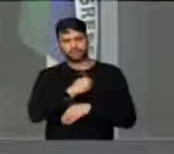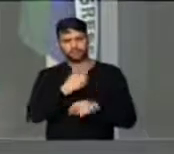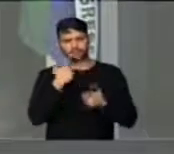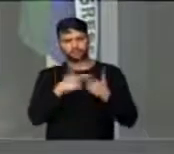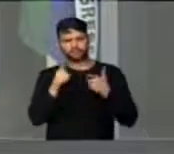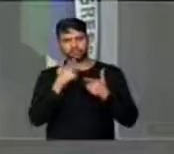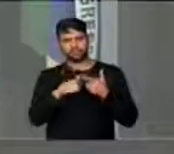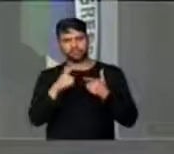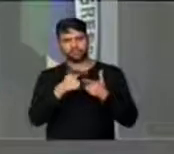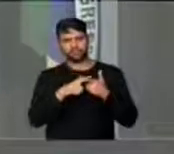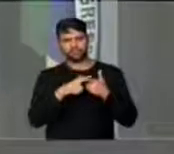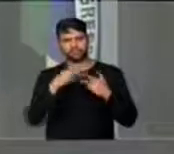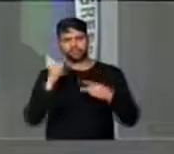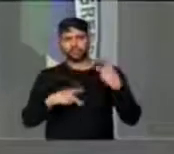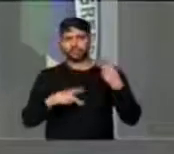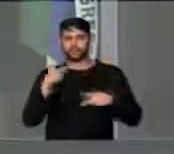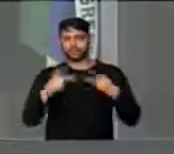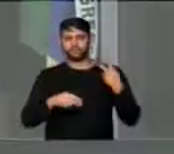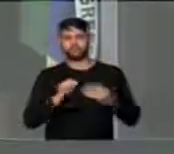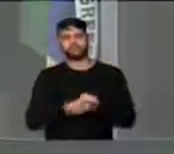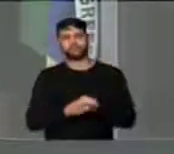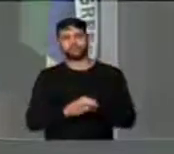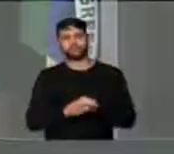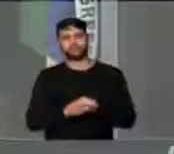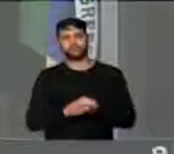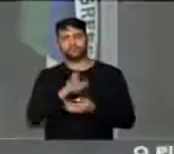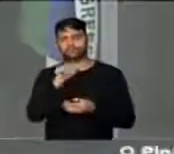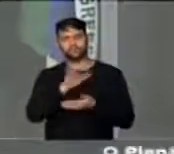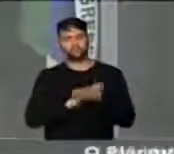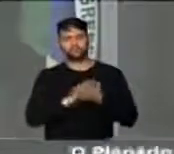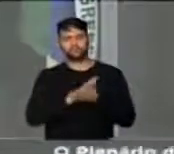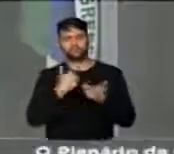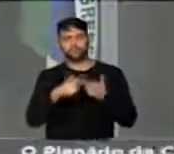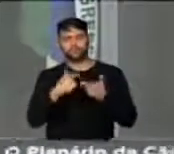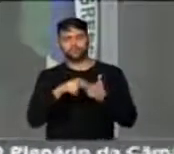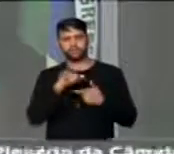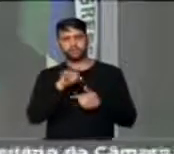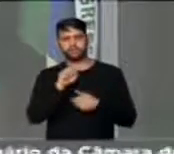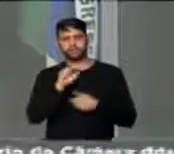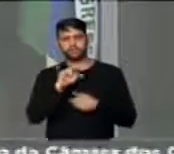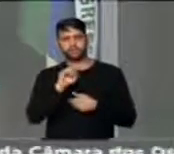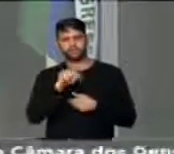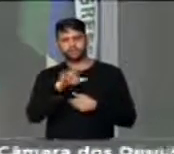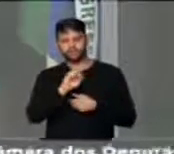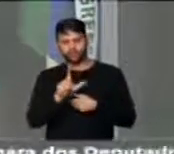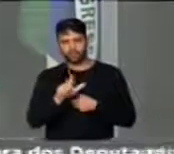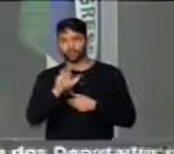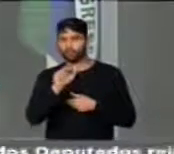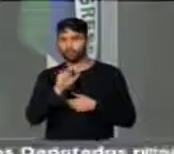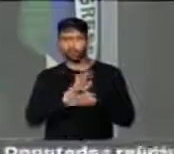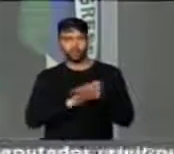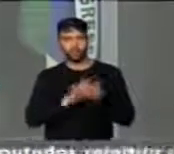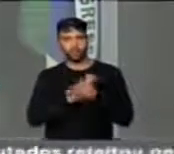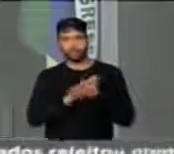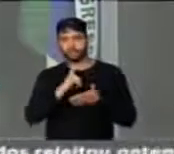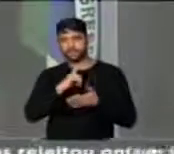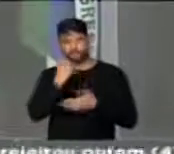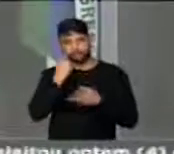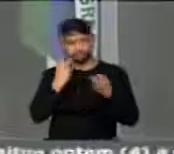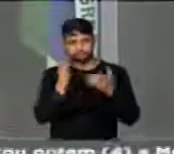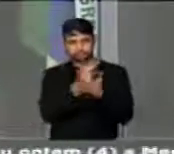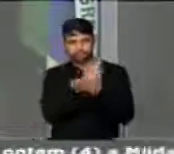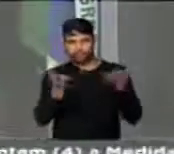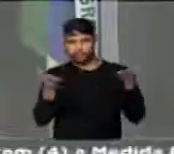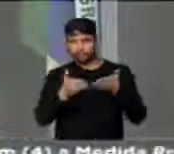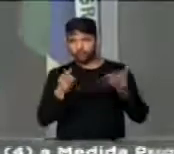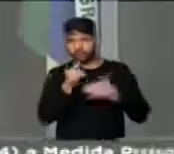crise política, nunca uma crise institucional. O que nós estamos vendo hoje,